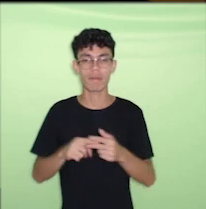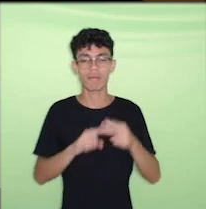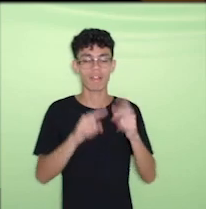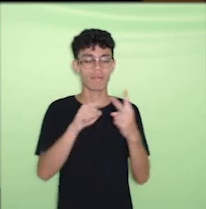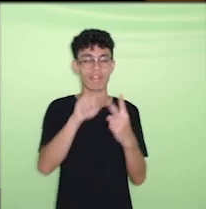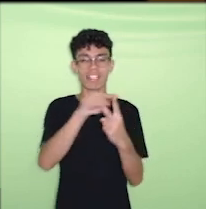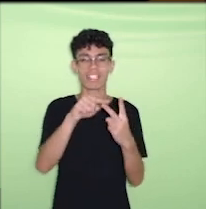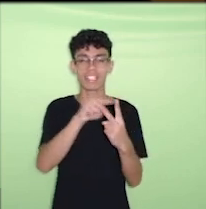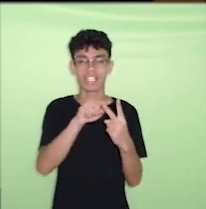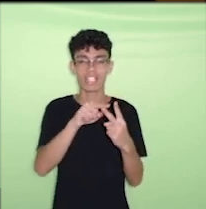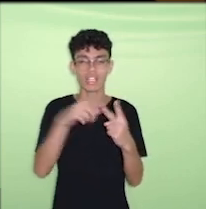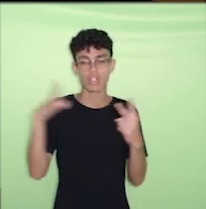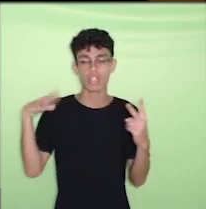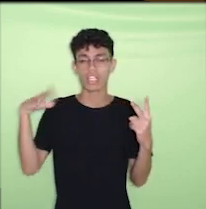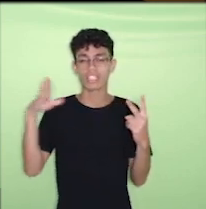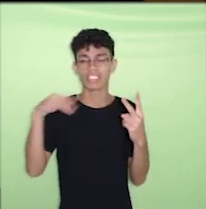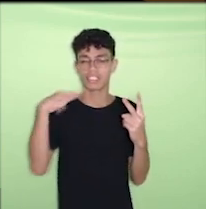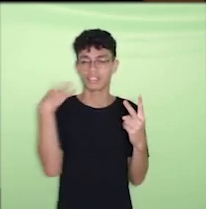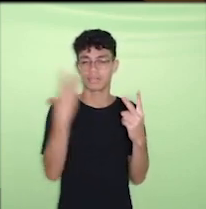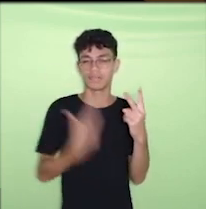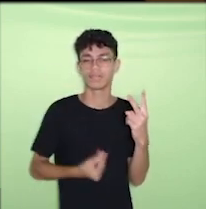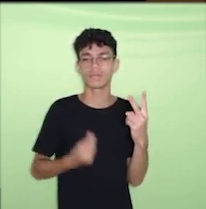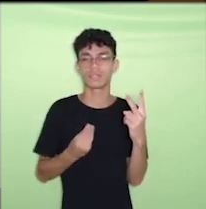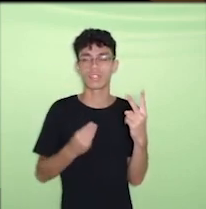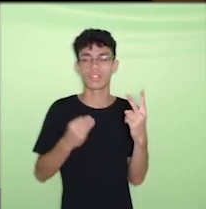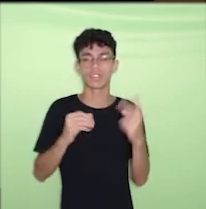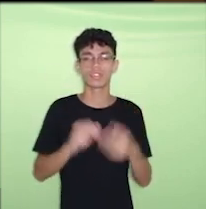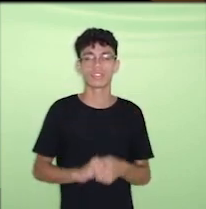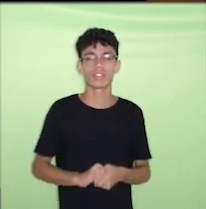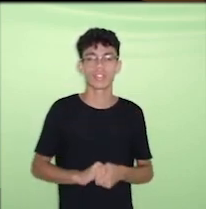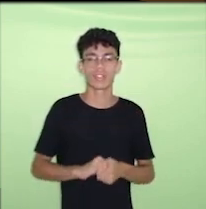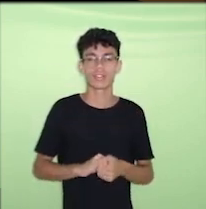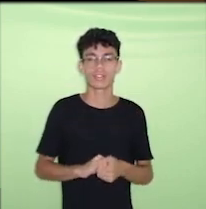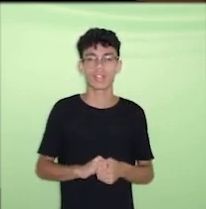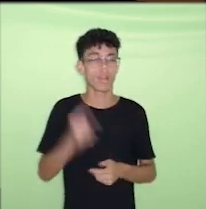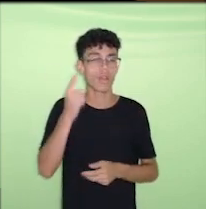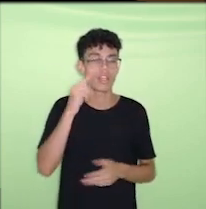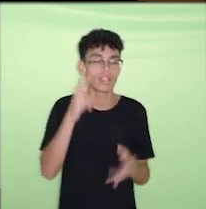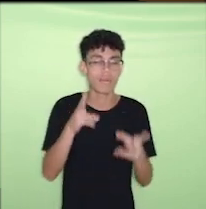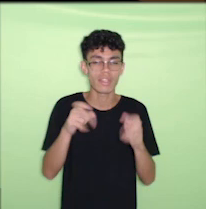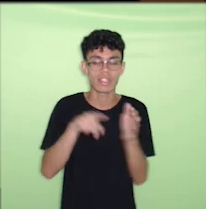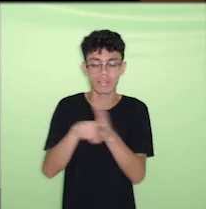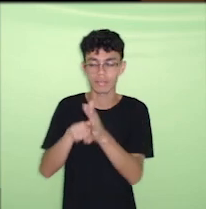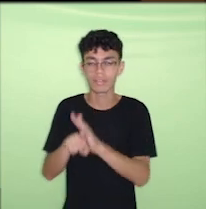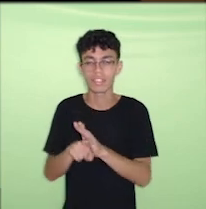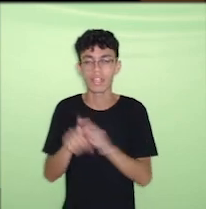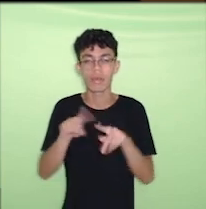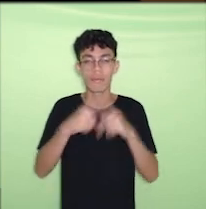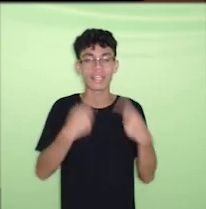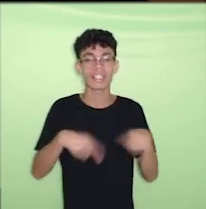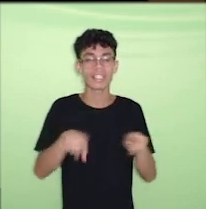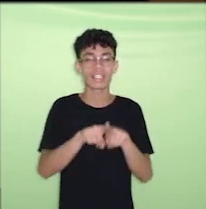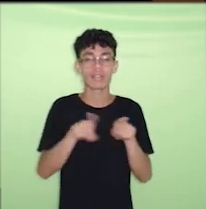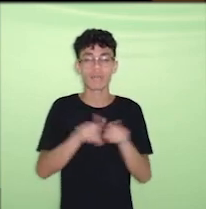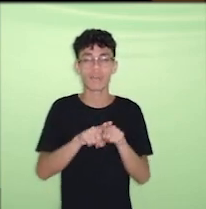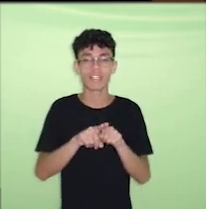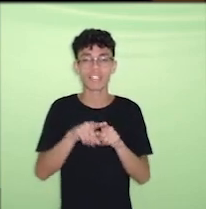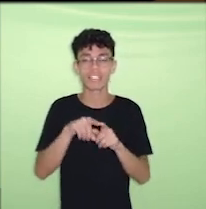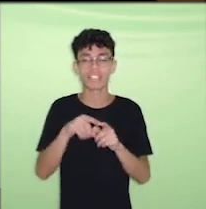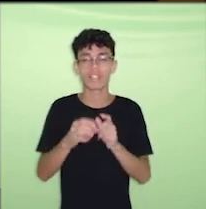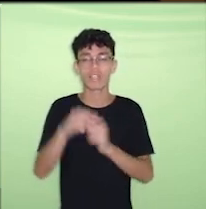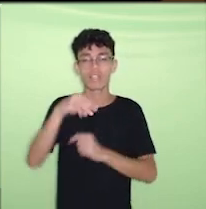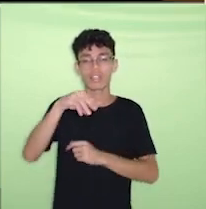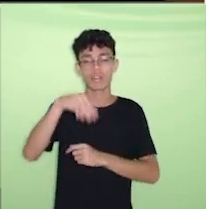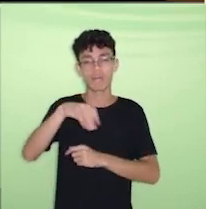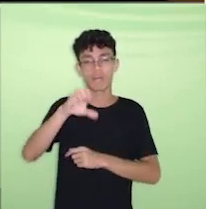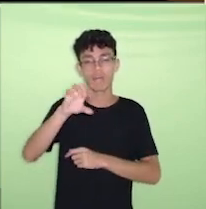não somente as asas do espírito, não somente a intensidade do conflito, como verificamos, mas poderiam influir no âmago, na medula de